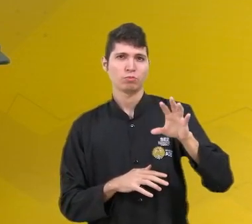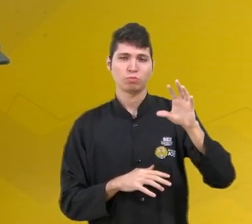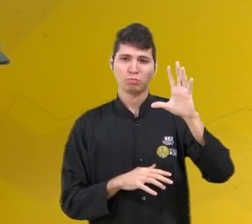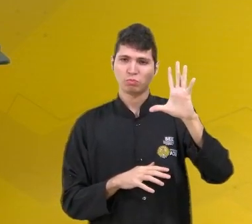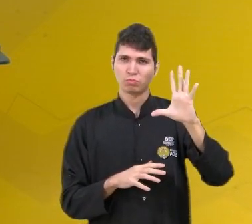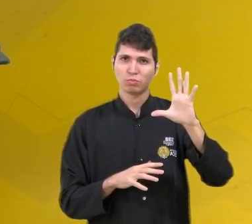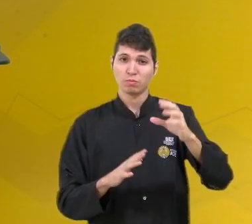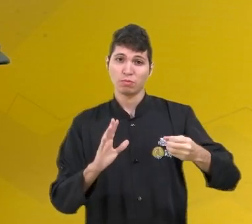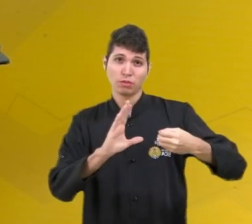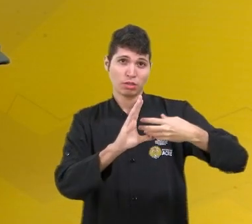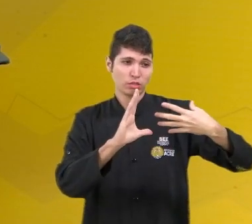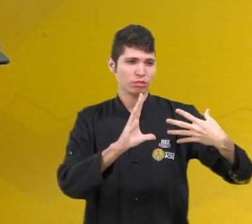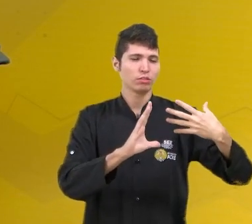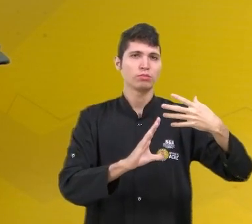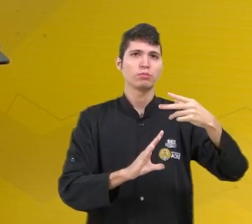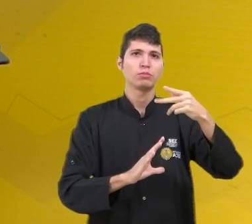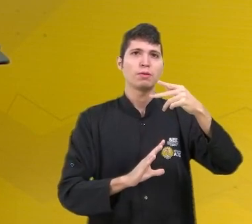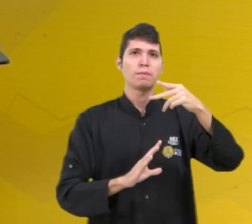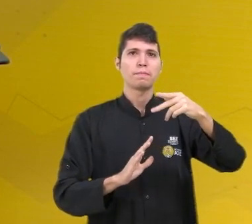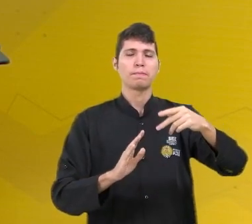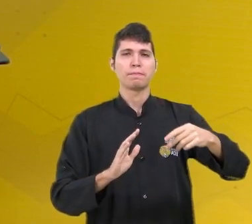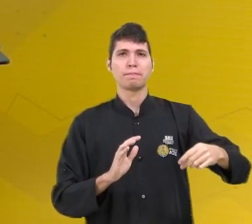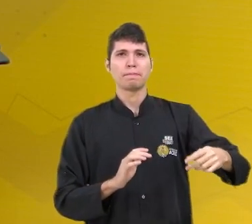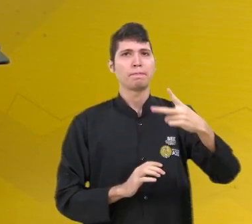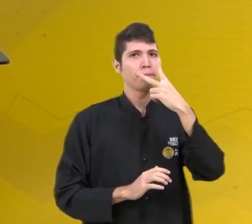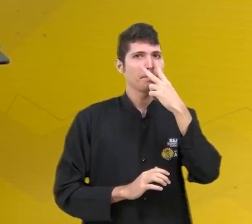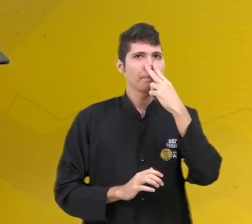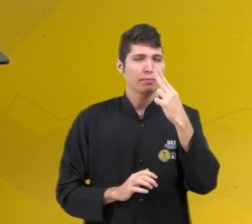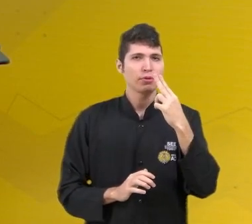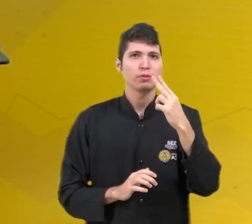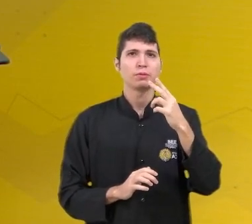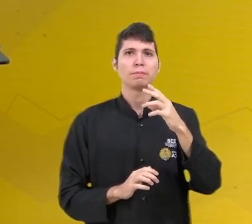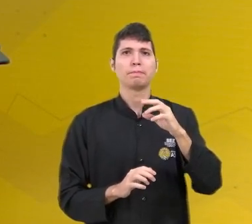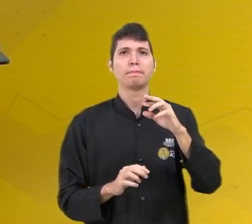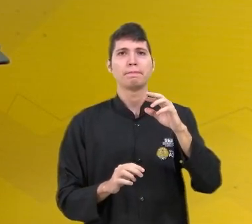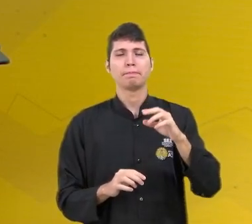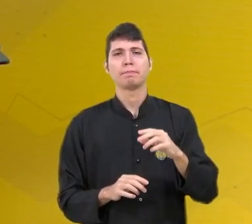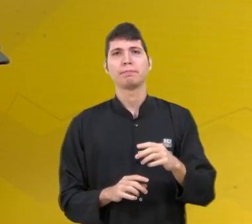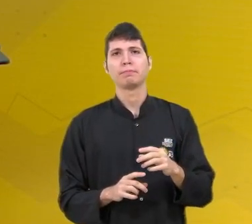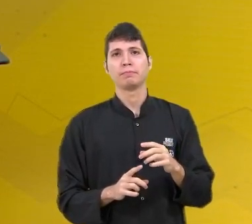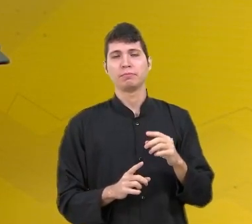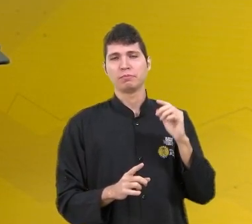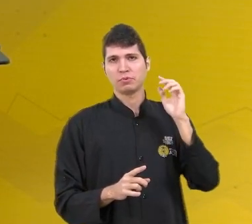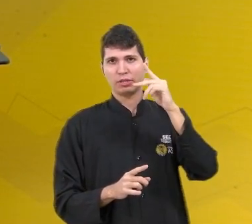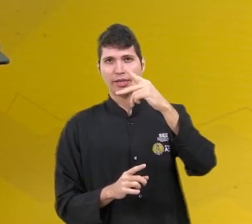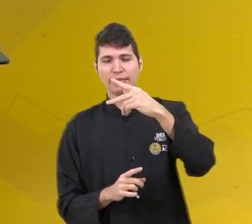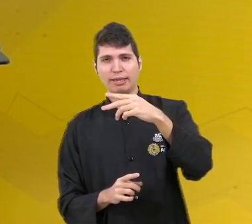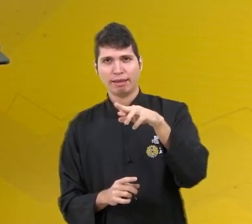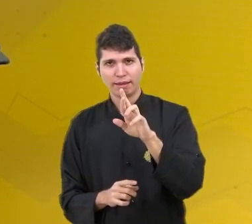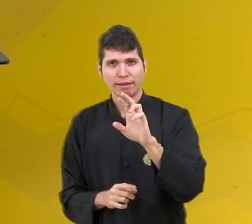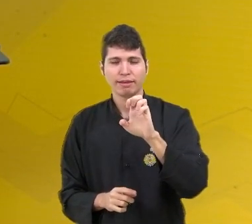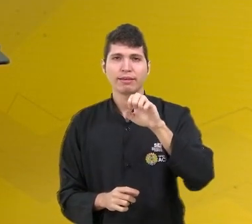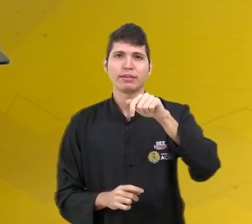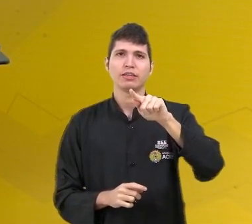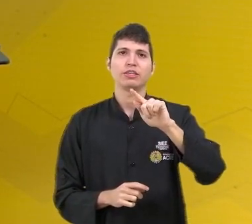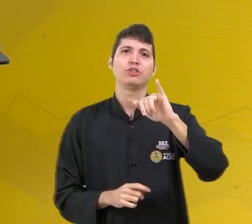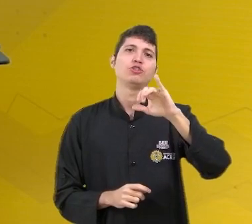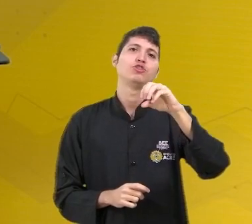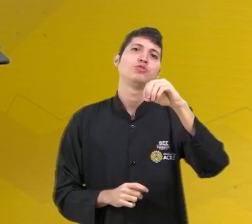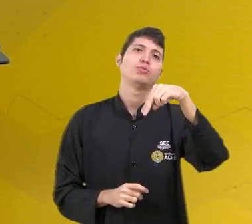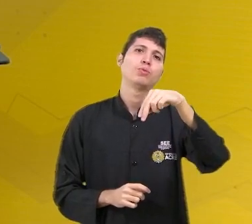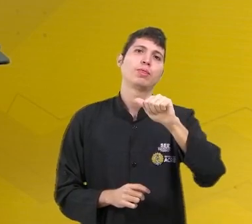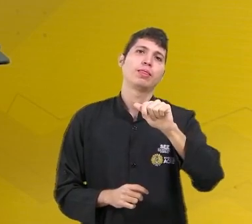características que são semelhantes. Então, para regionalizar, eu preciso